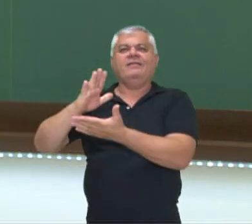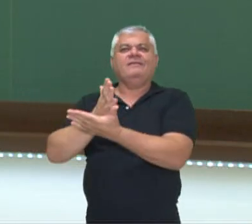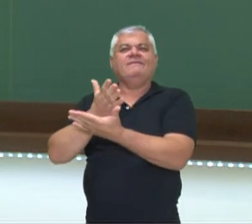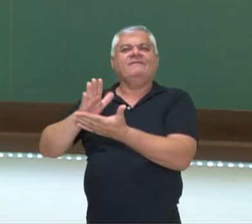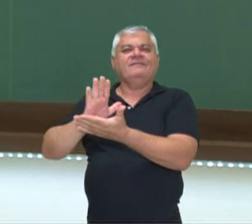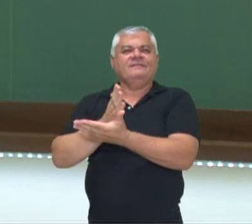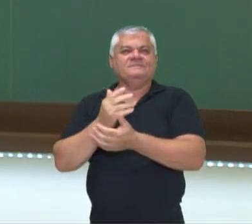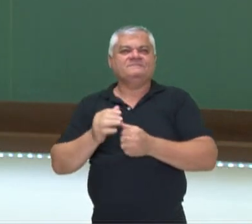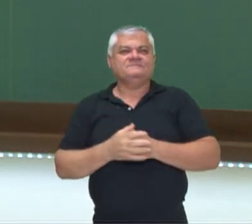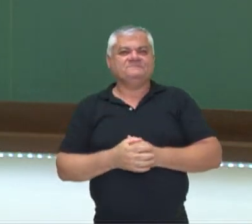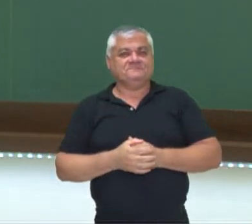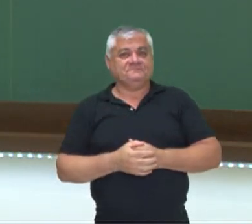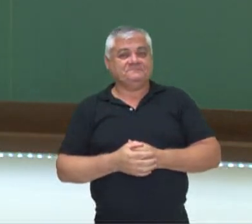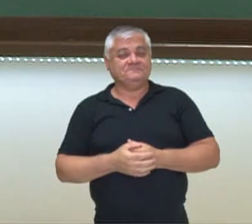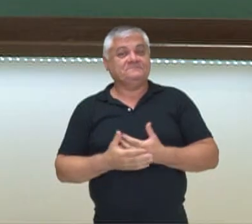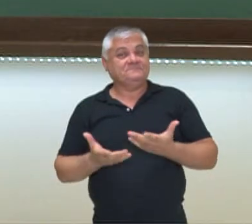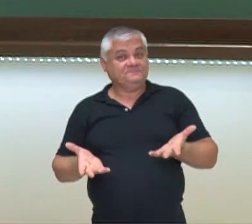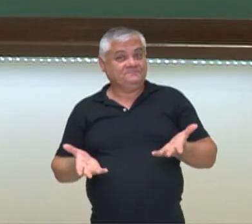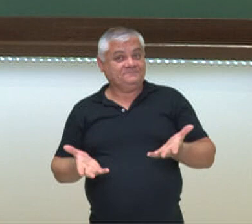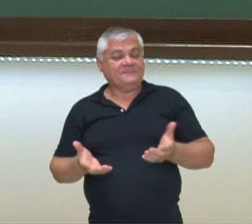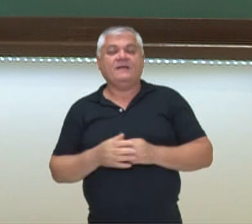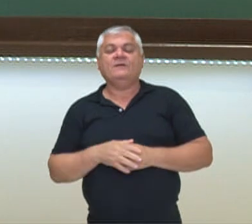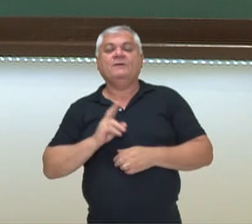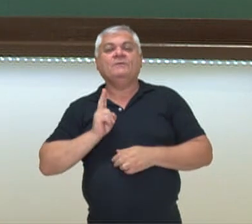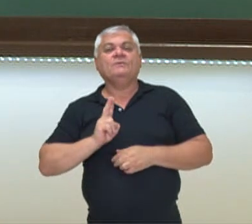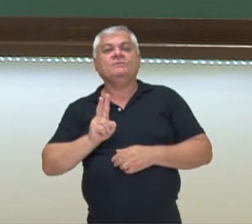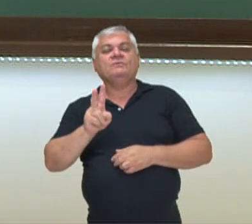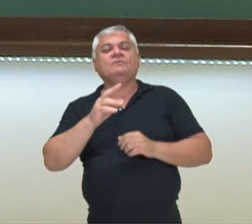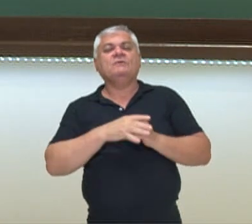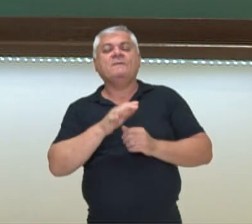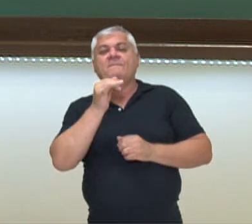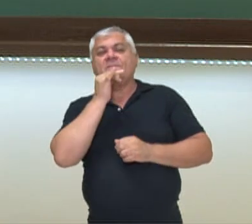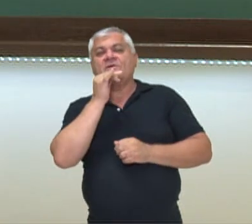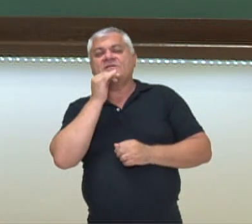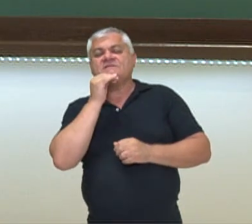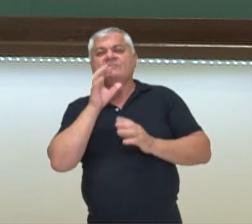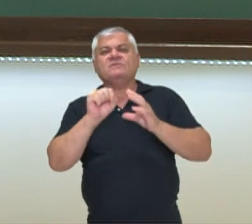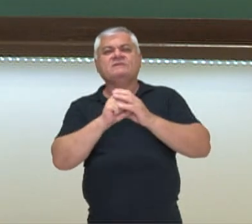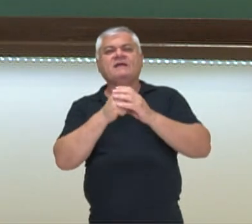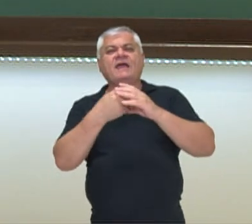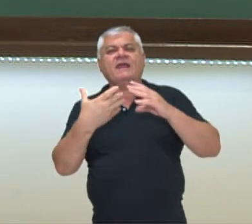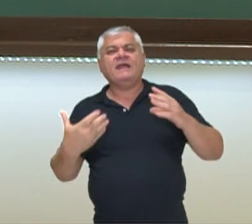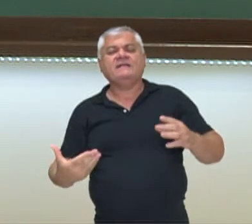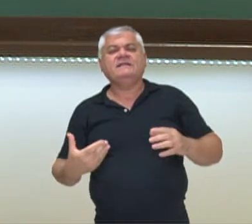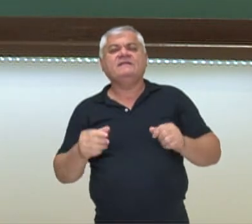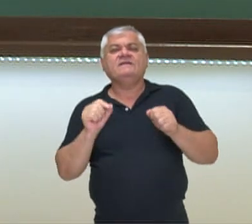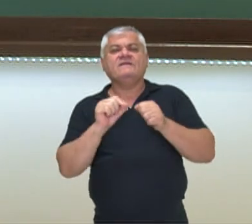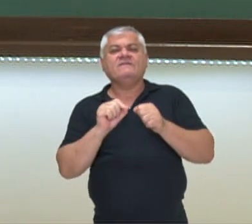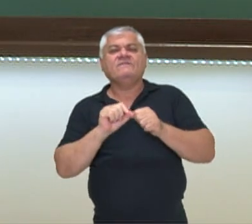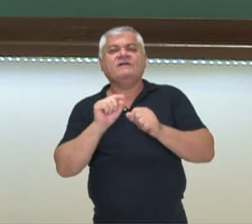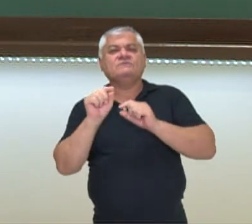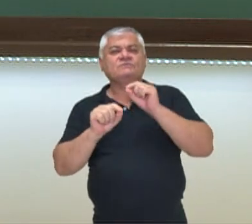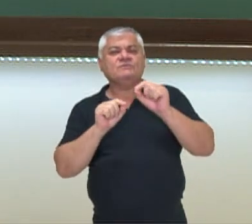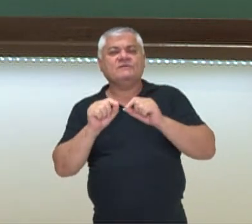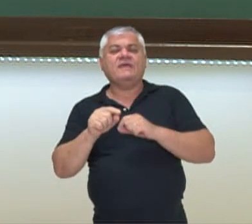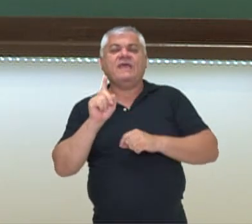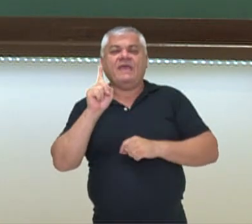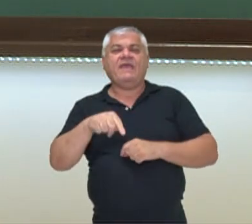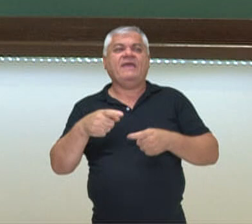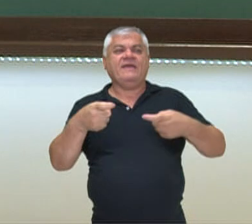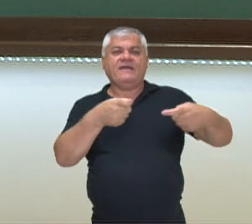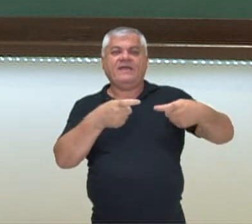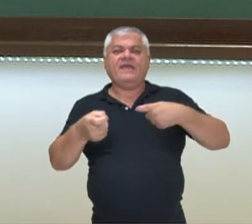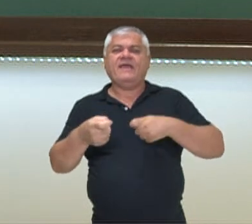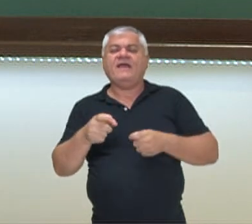bel prazer. Na continuação, vamos fixar em cima de algumas características que fazem dela ser chamada